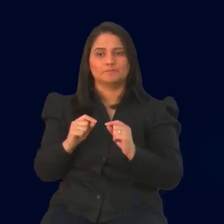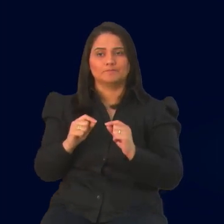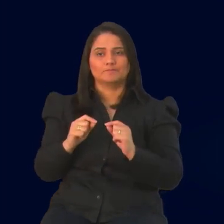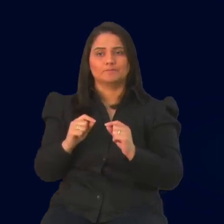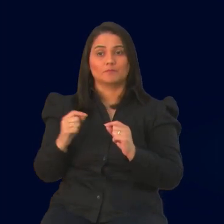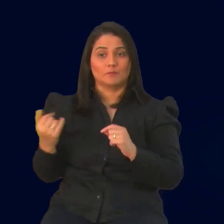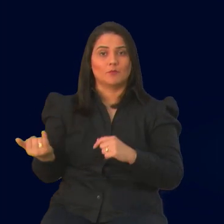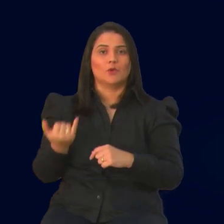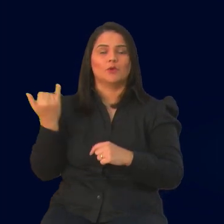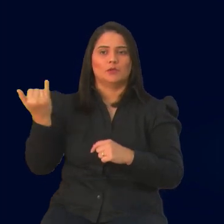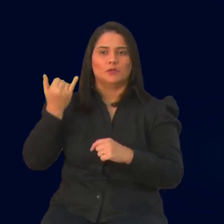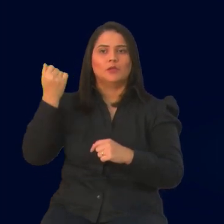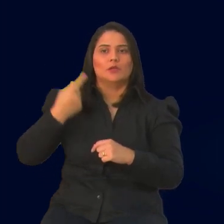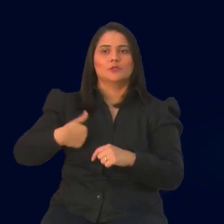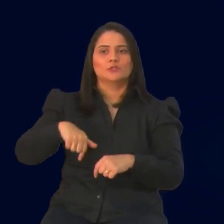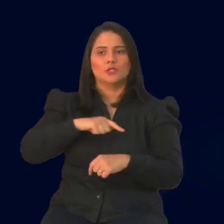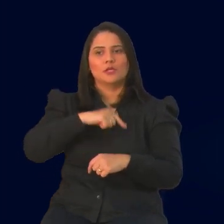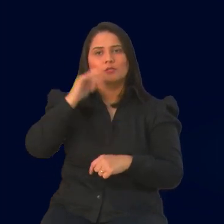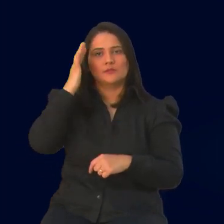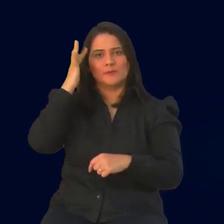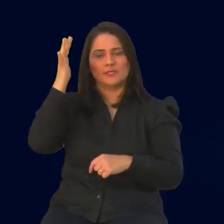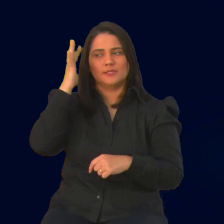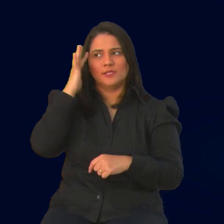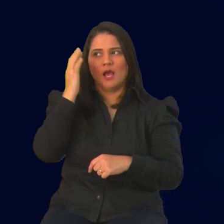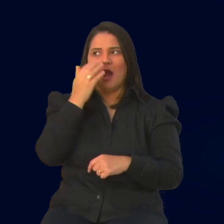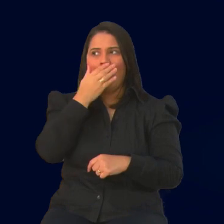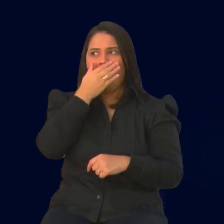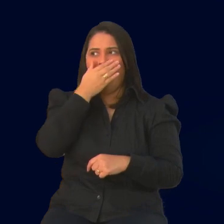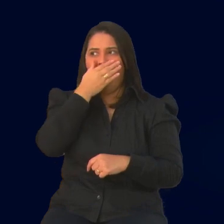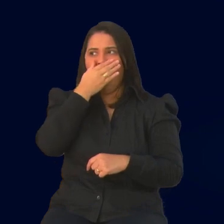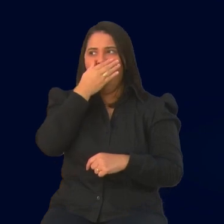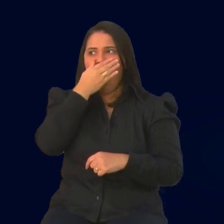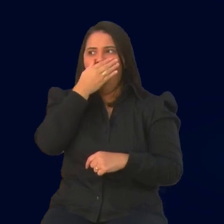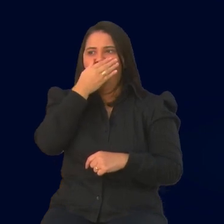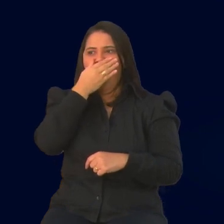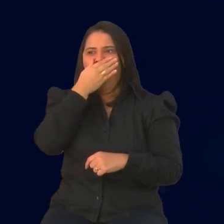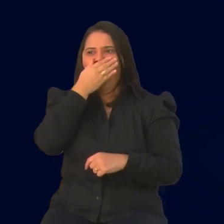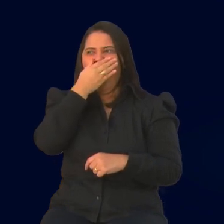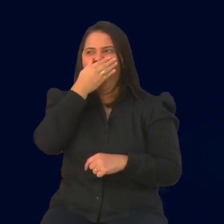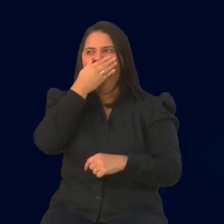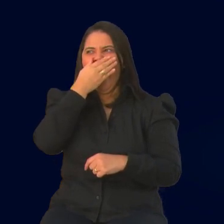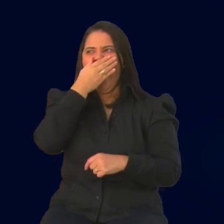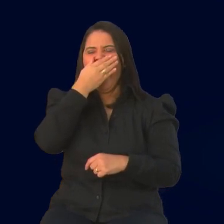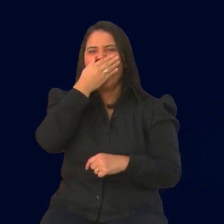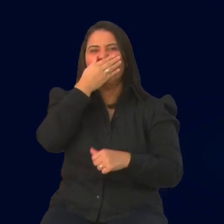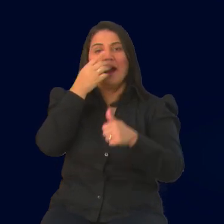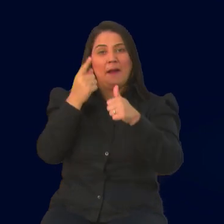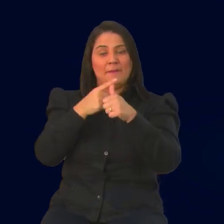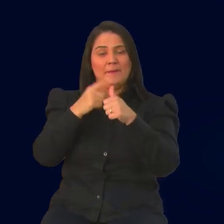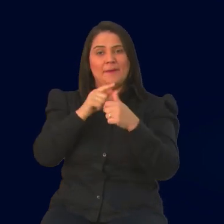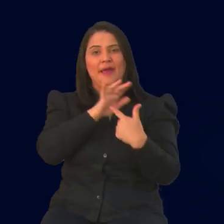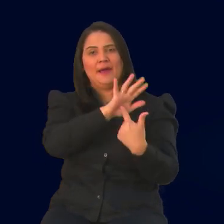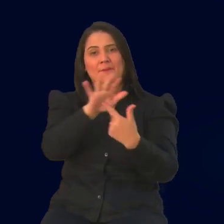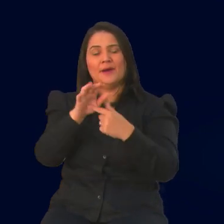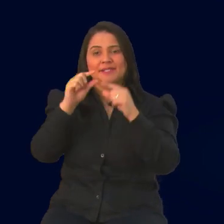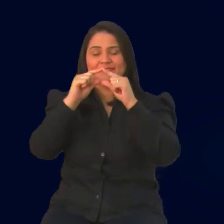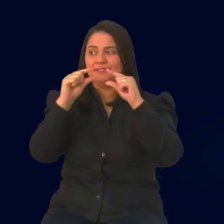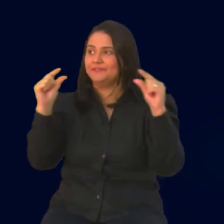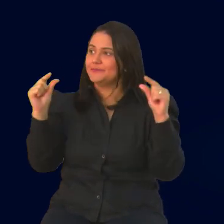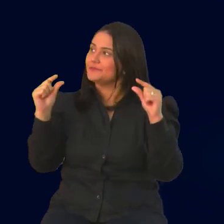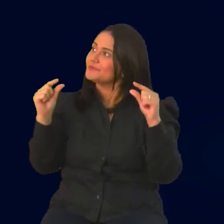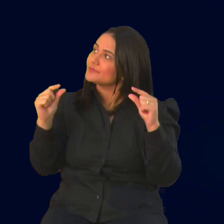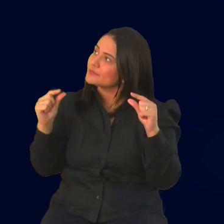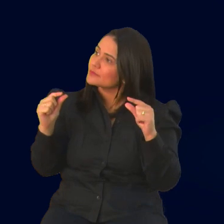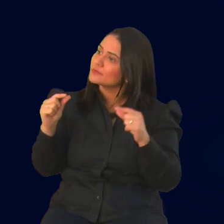essencial para nós pensarmos. E eu vou falar desse ponto primeiro mostrando uma frase para vocês. Eu disse